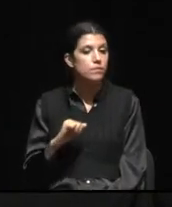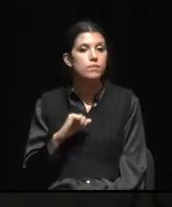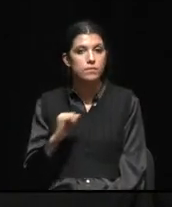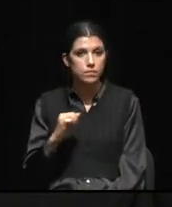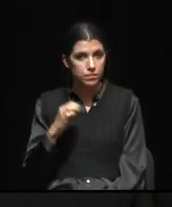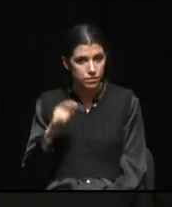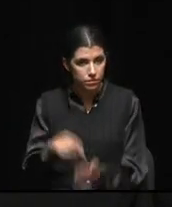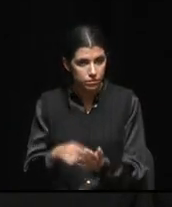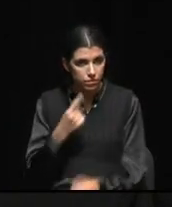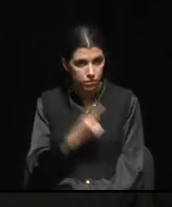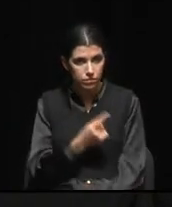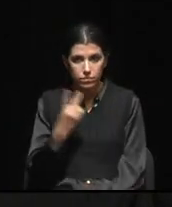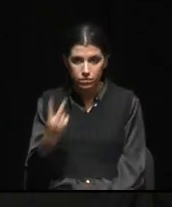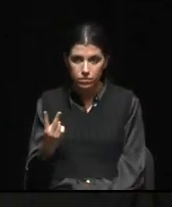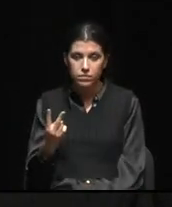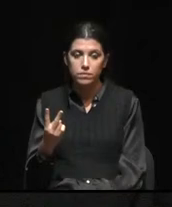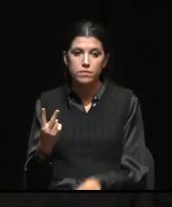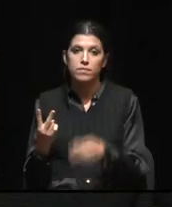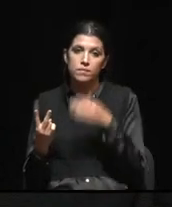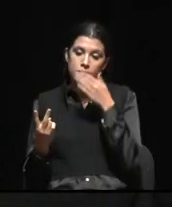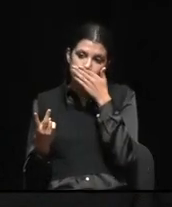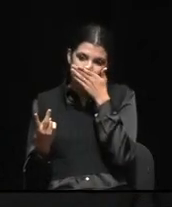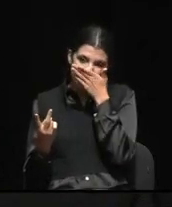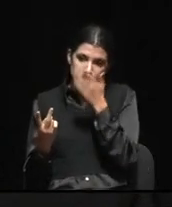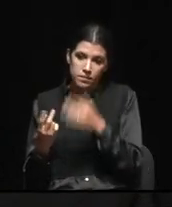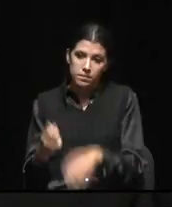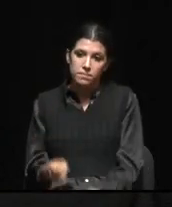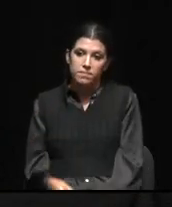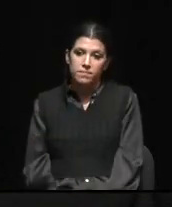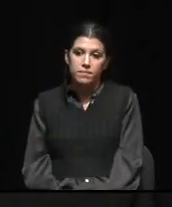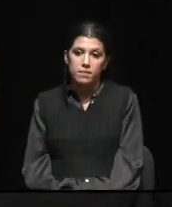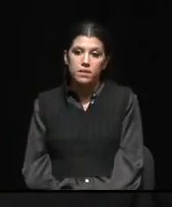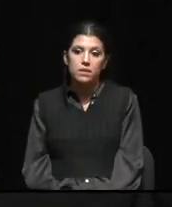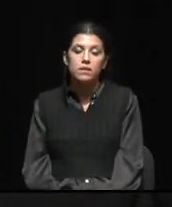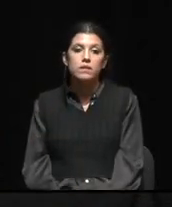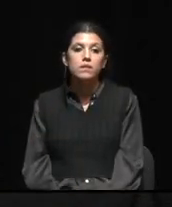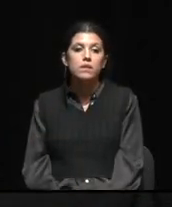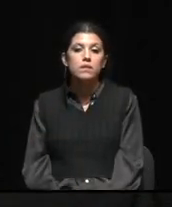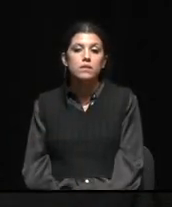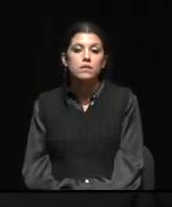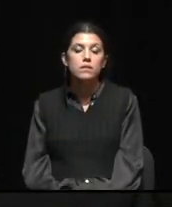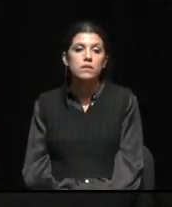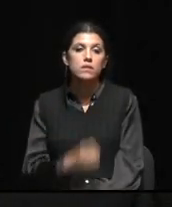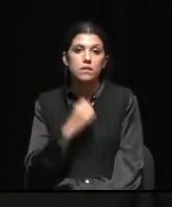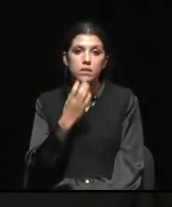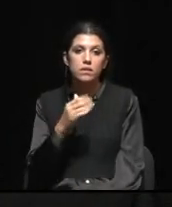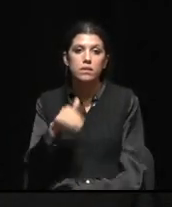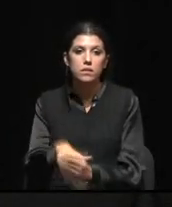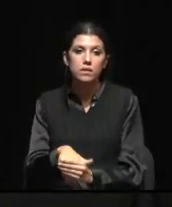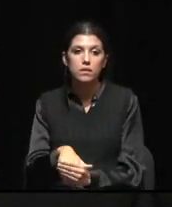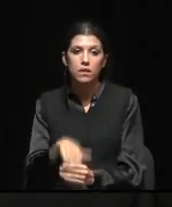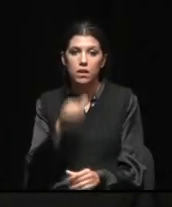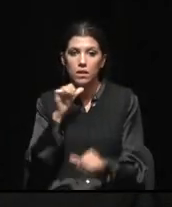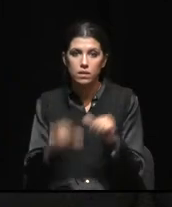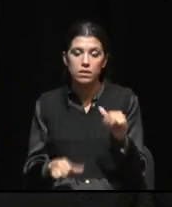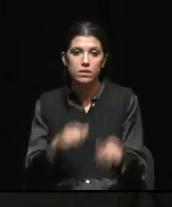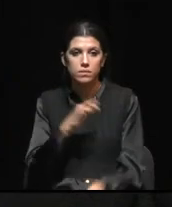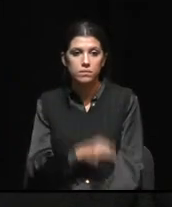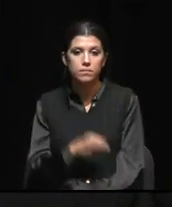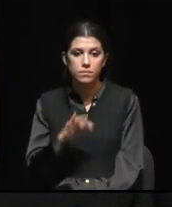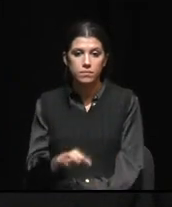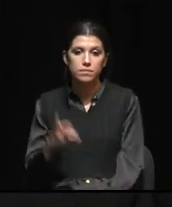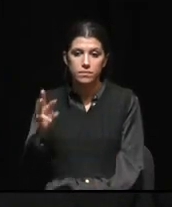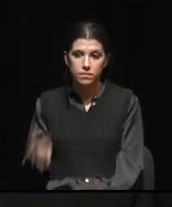é contra no ponto 1 e dois sim tá bem declaração de voto oral de quem do